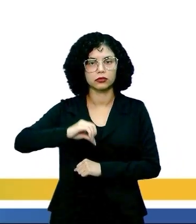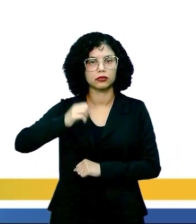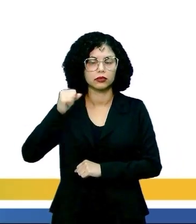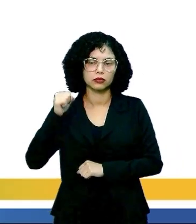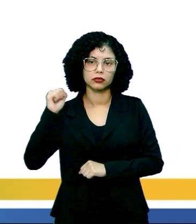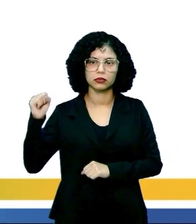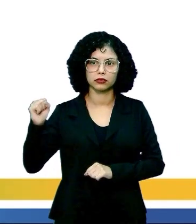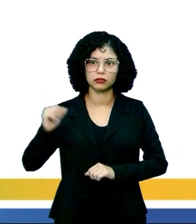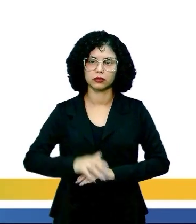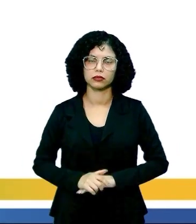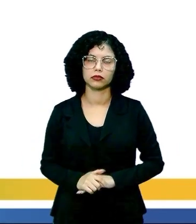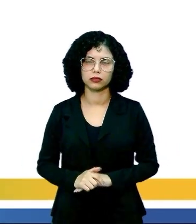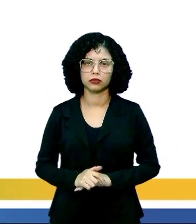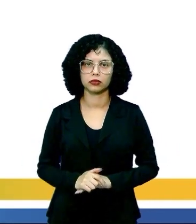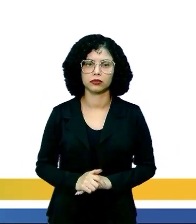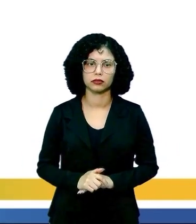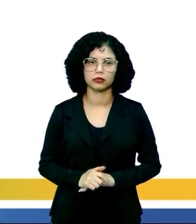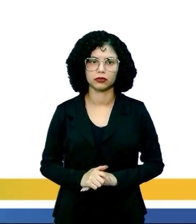Federal de